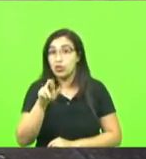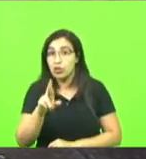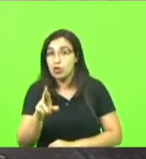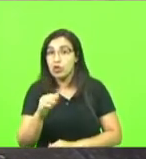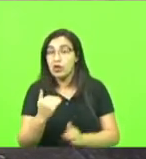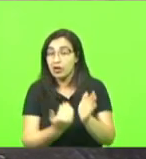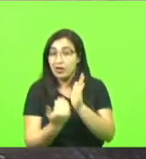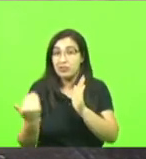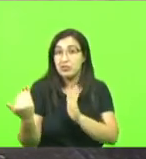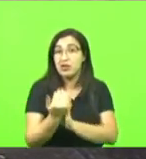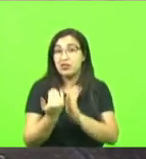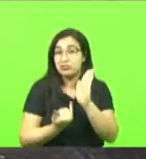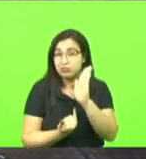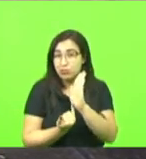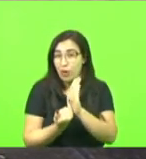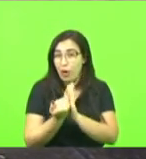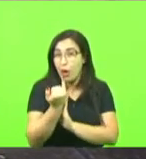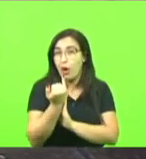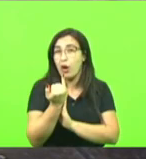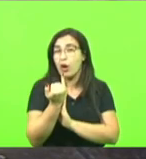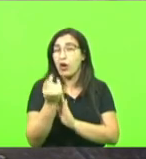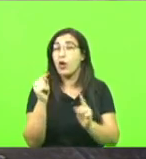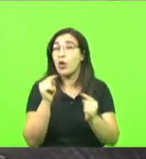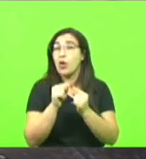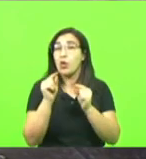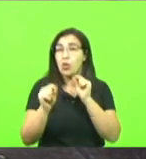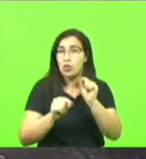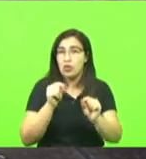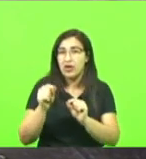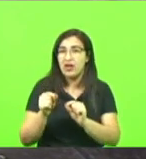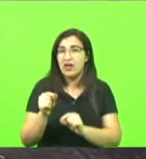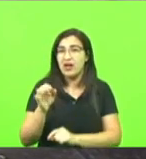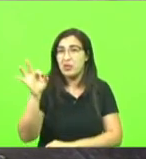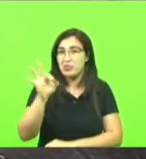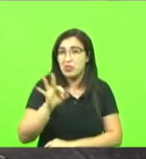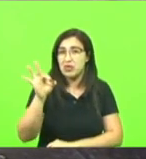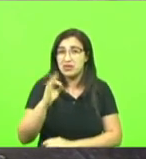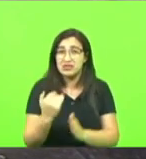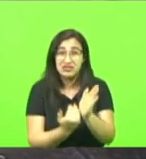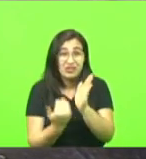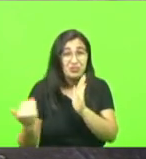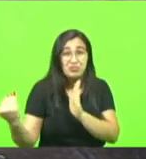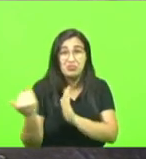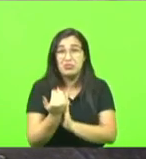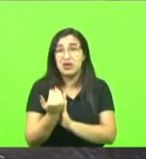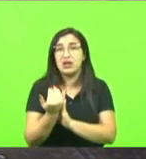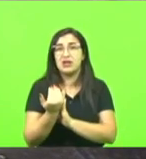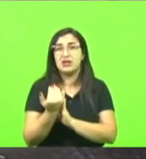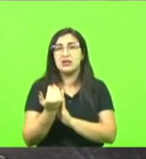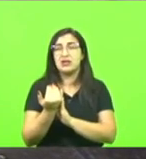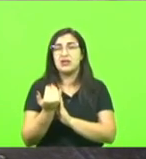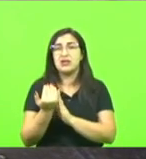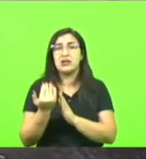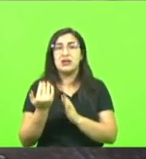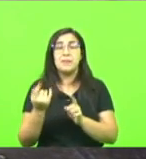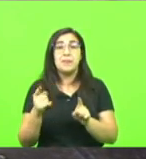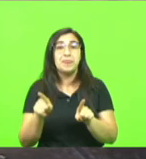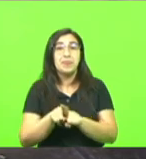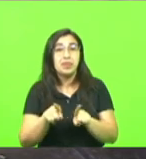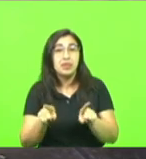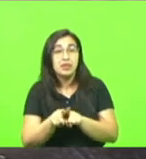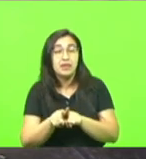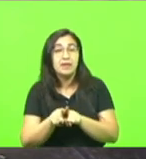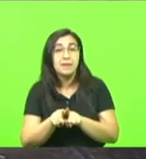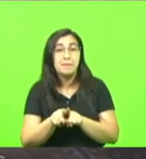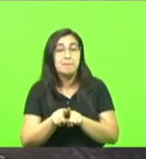alta. Inflação mais alta, sabe o que significa? Os juros vão ter que aumentar, o preço do crédito vai subir. Com o preço do crédito